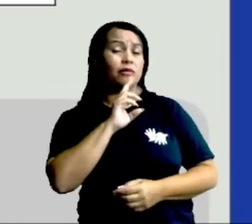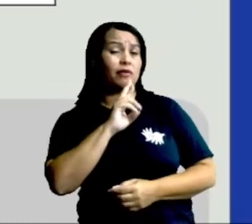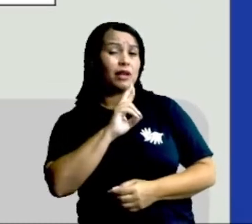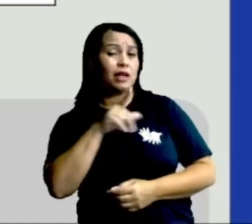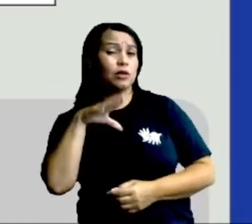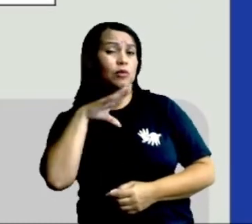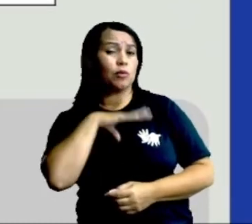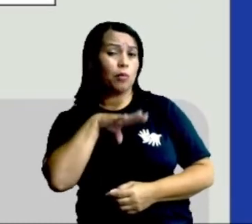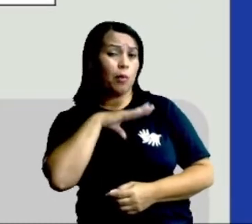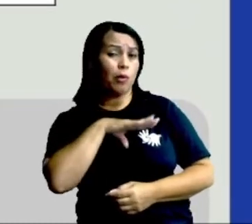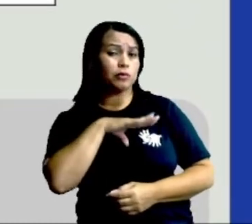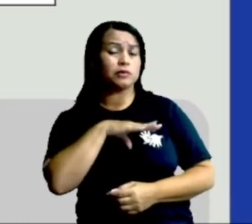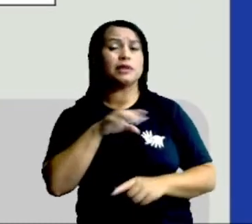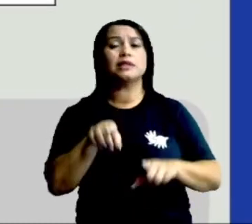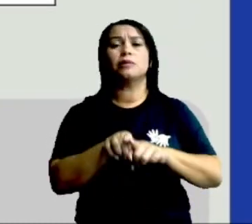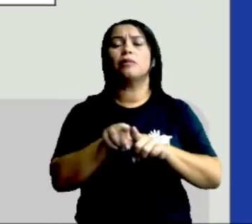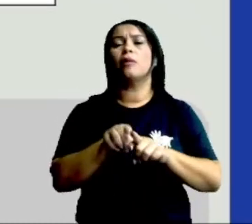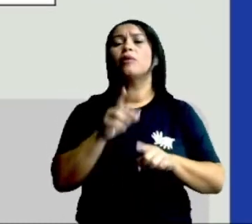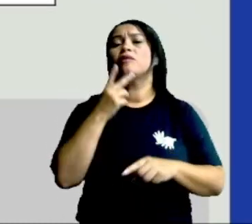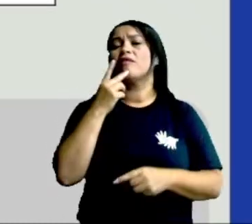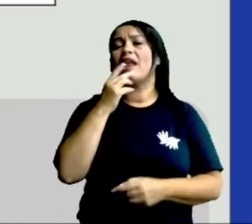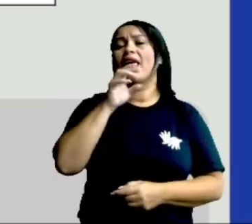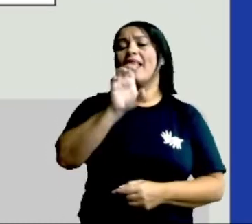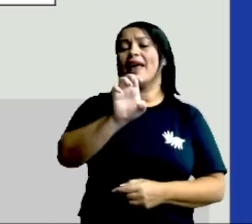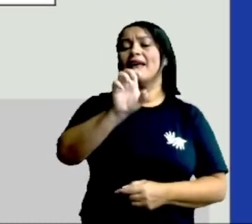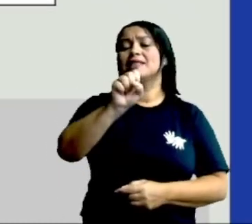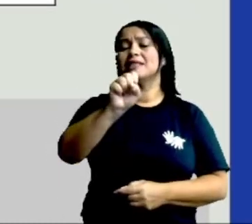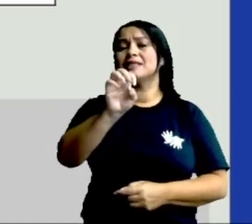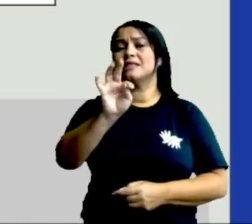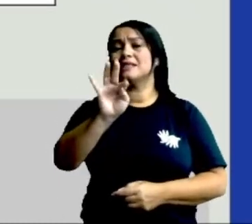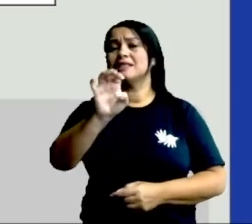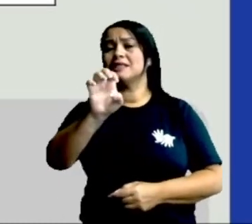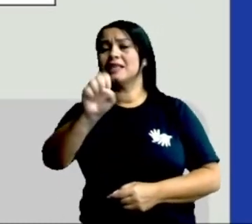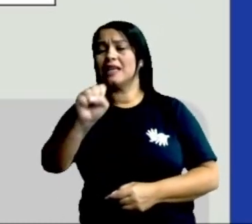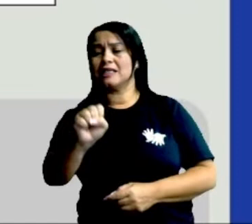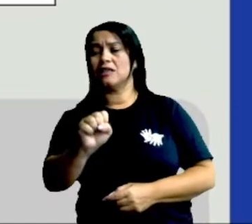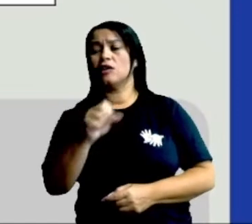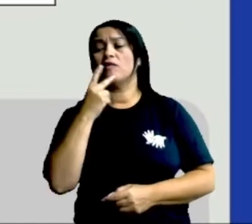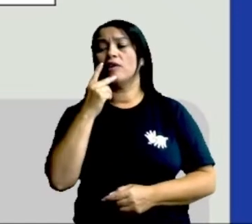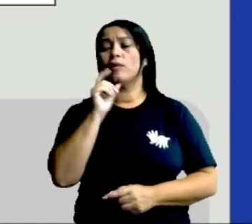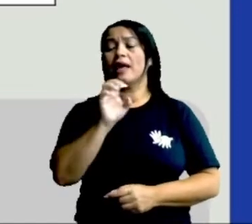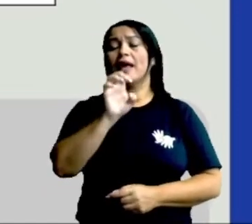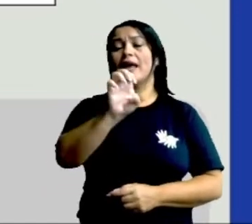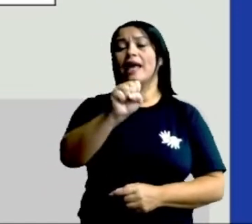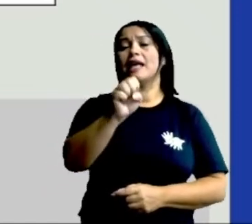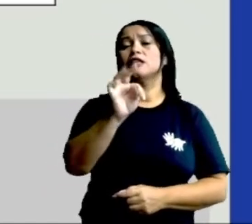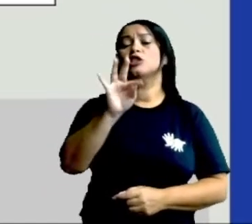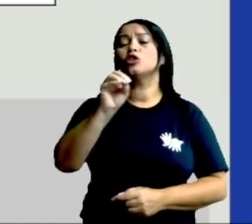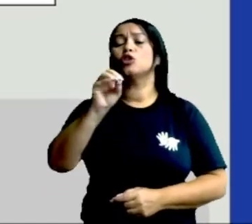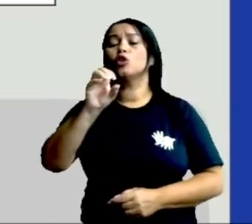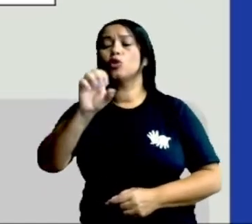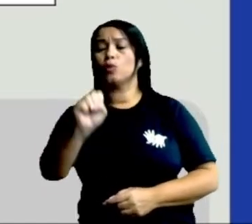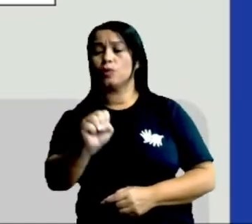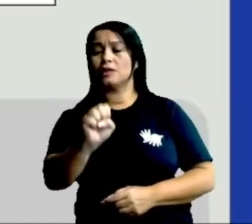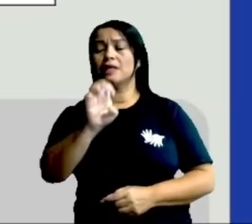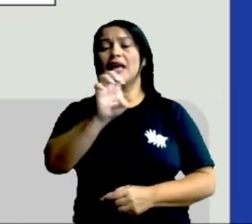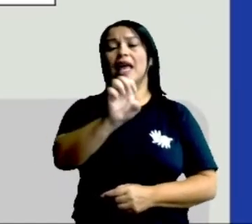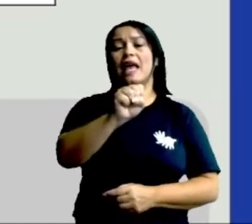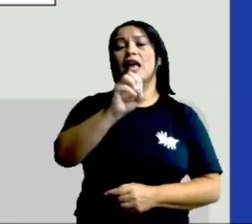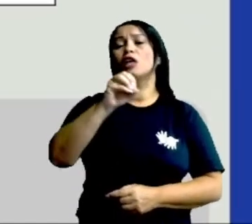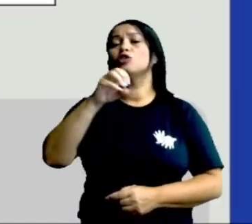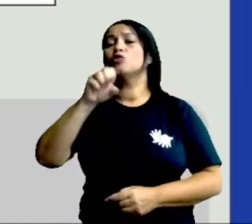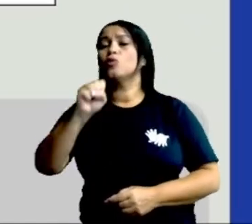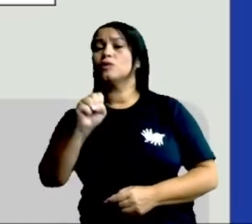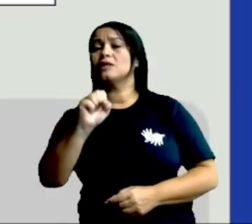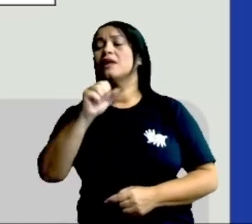vai dizer estes, a gente vai dizer estos, com o. Essos,